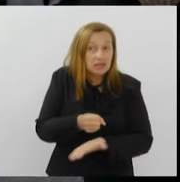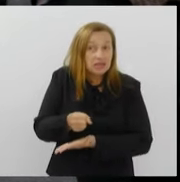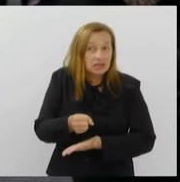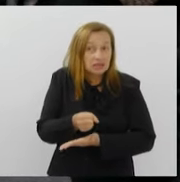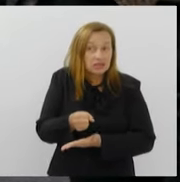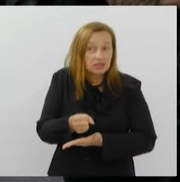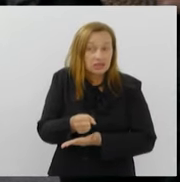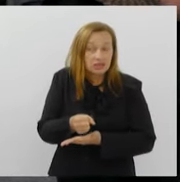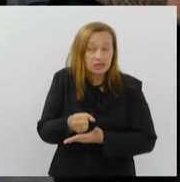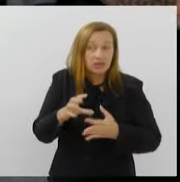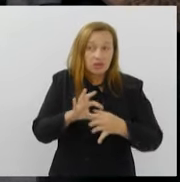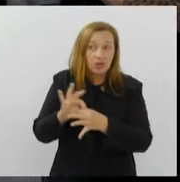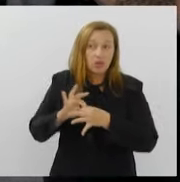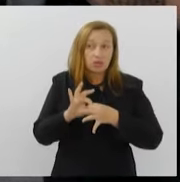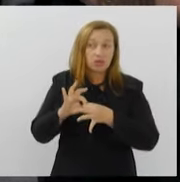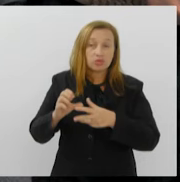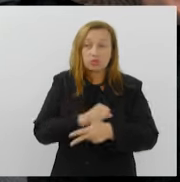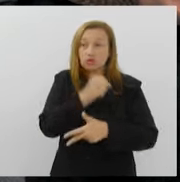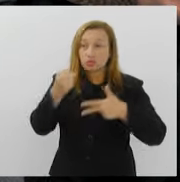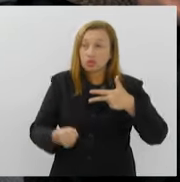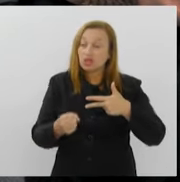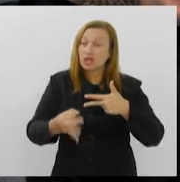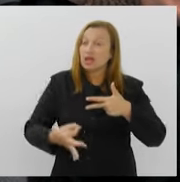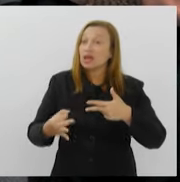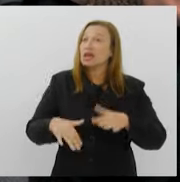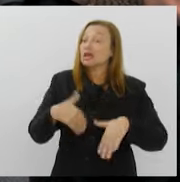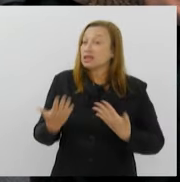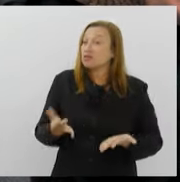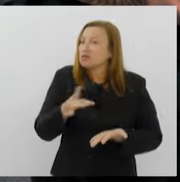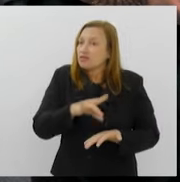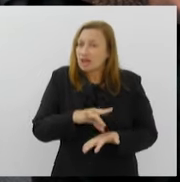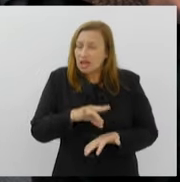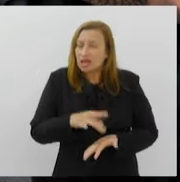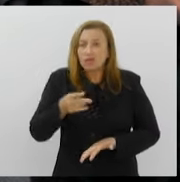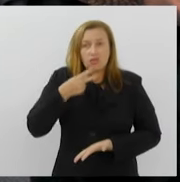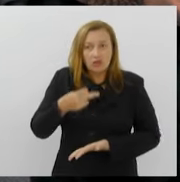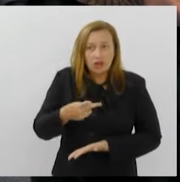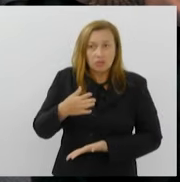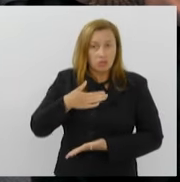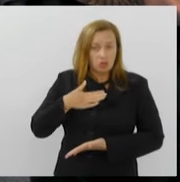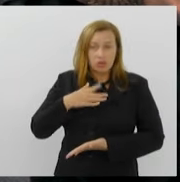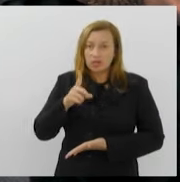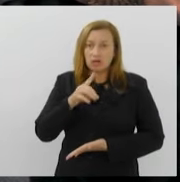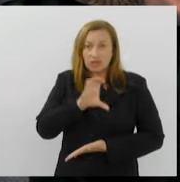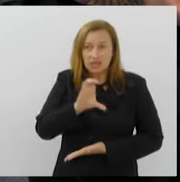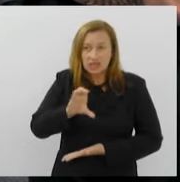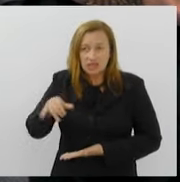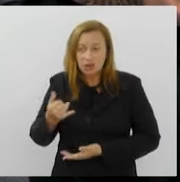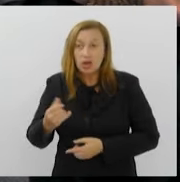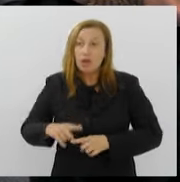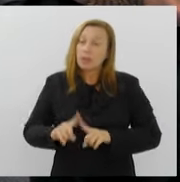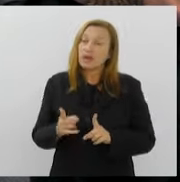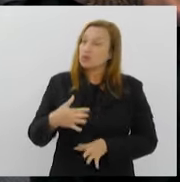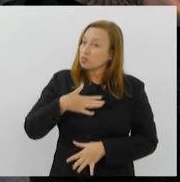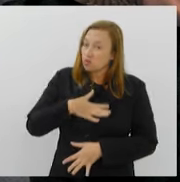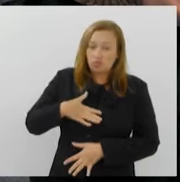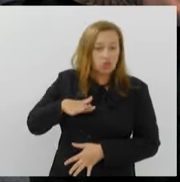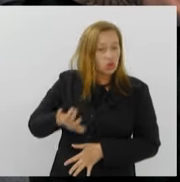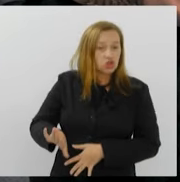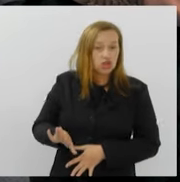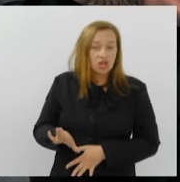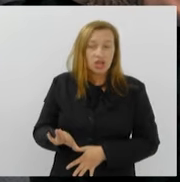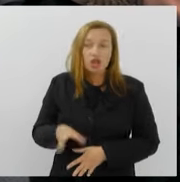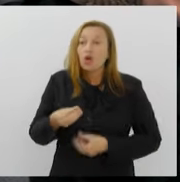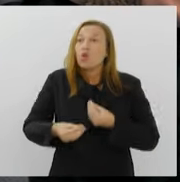poderes. Então, de verdade, aí eu estou falando por mim, não é uma posição da CCJ, mas eu não gostei do tom que